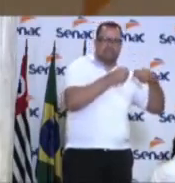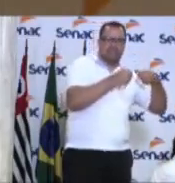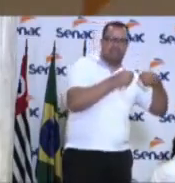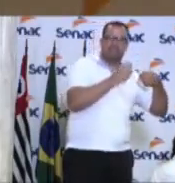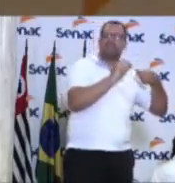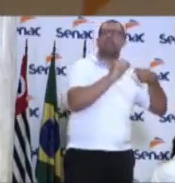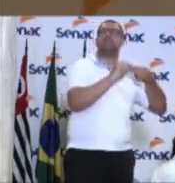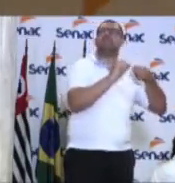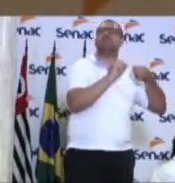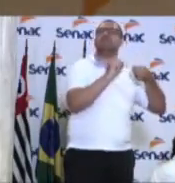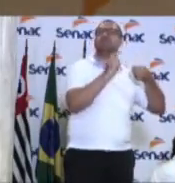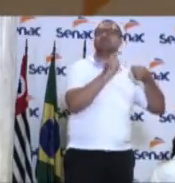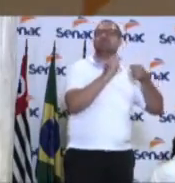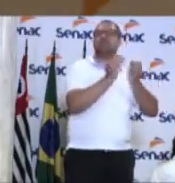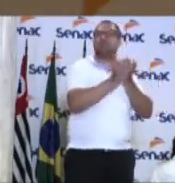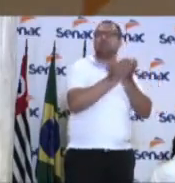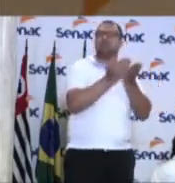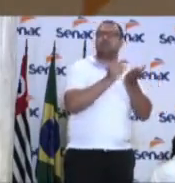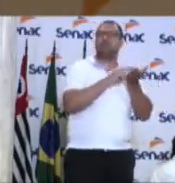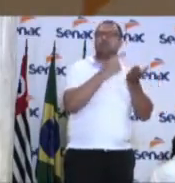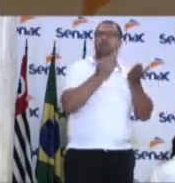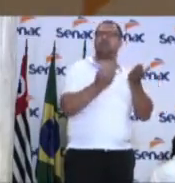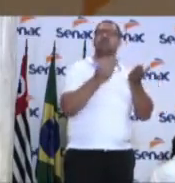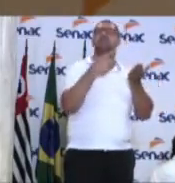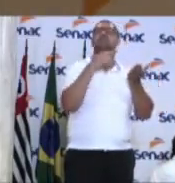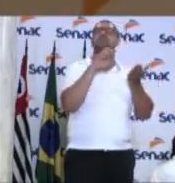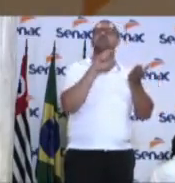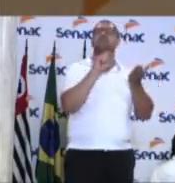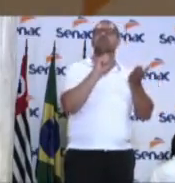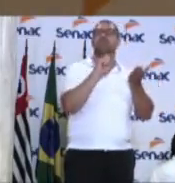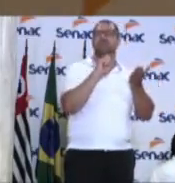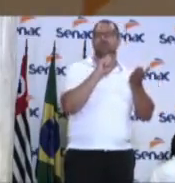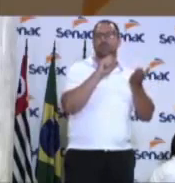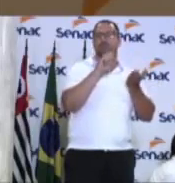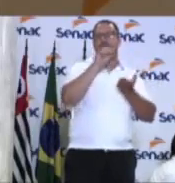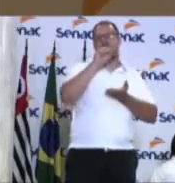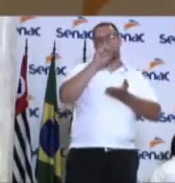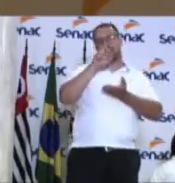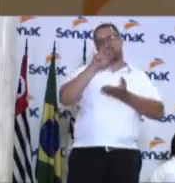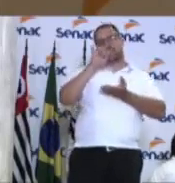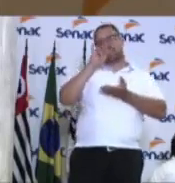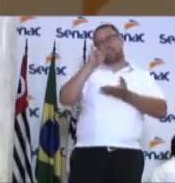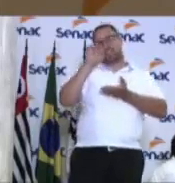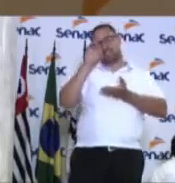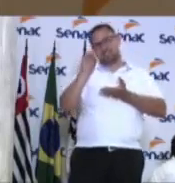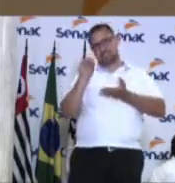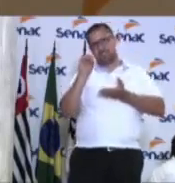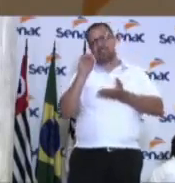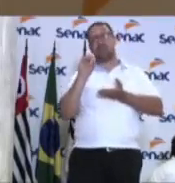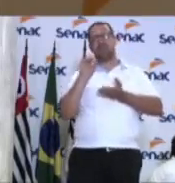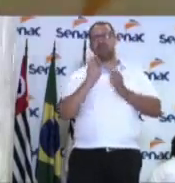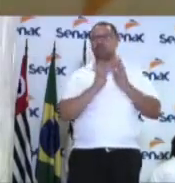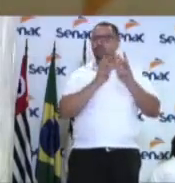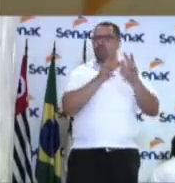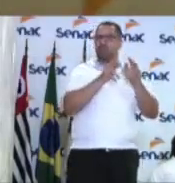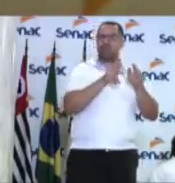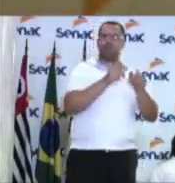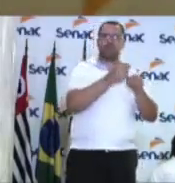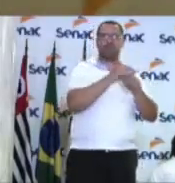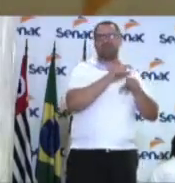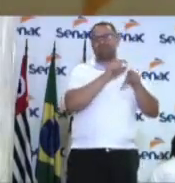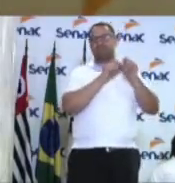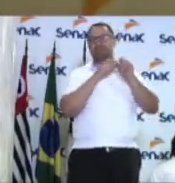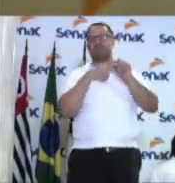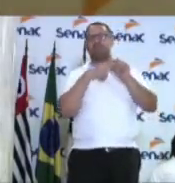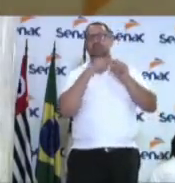primeiro episódio, essa revista é o mais forçado que tem dentro do seriado inteiro, né? E aí a gente decidiu criar, ele falou assim, putz, esse